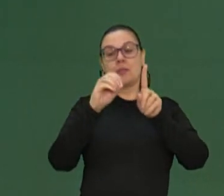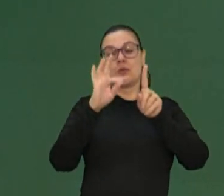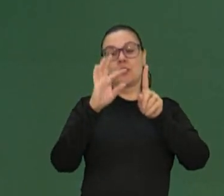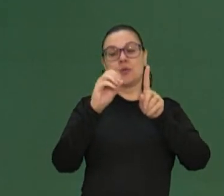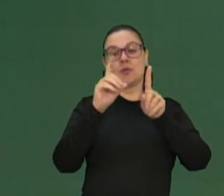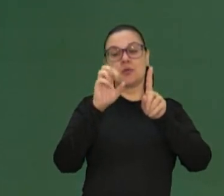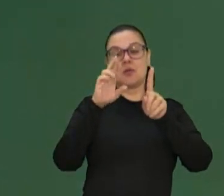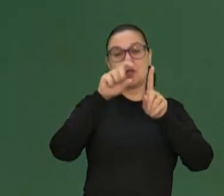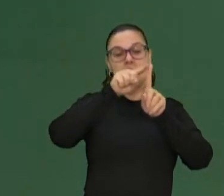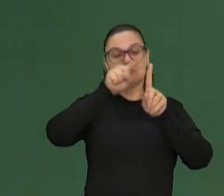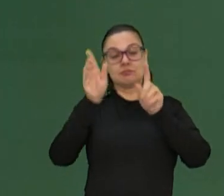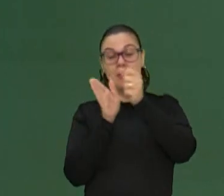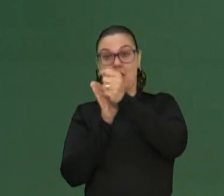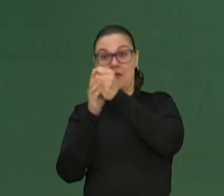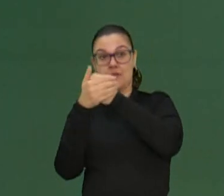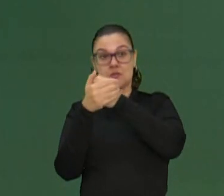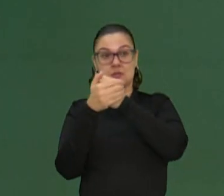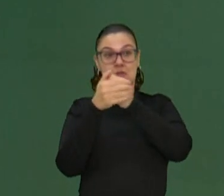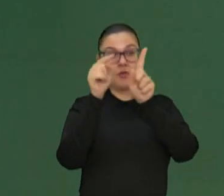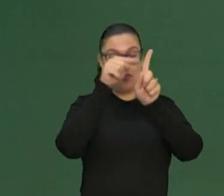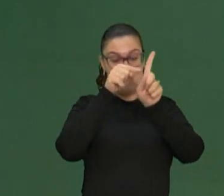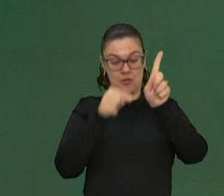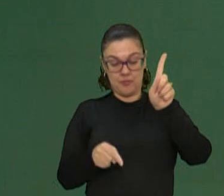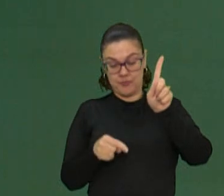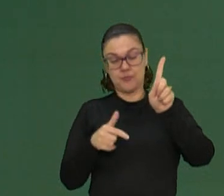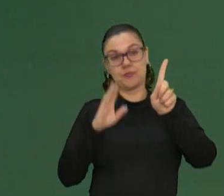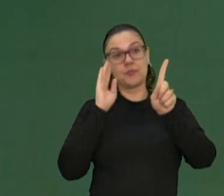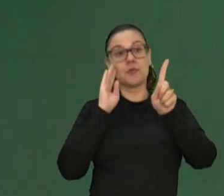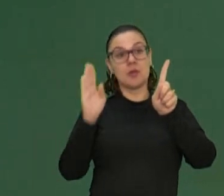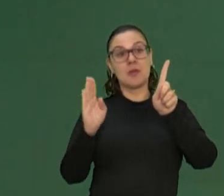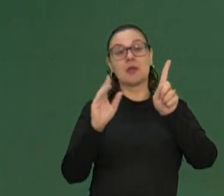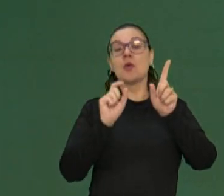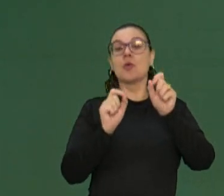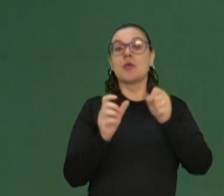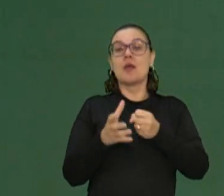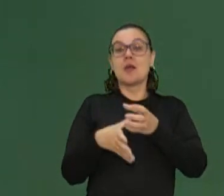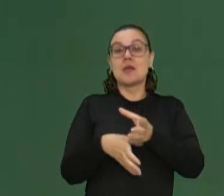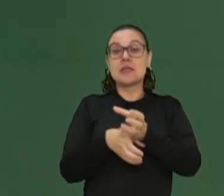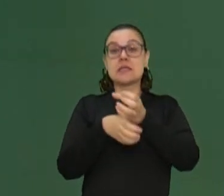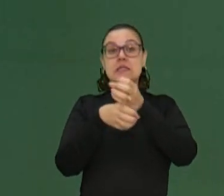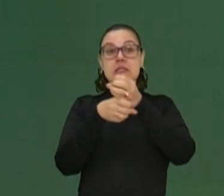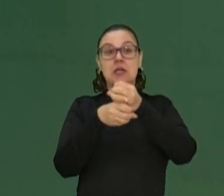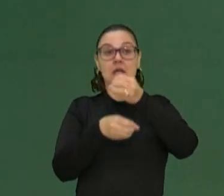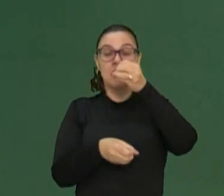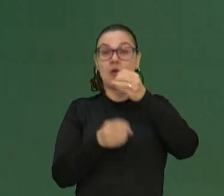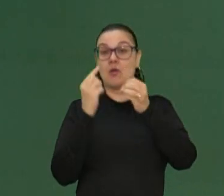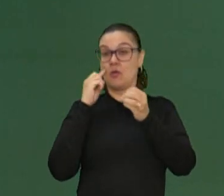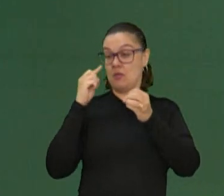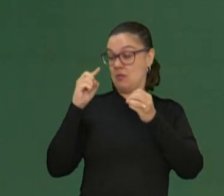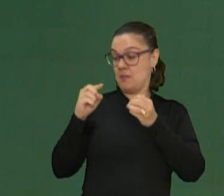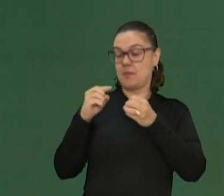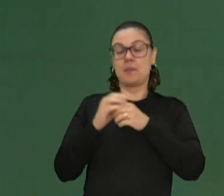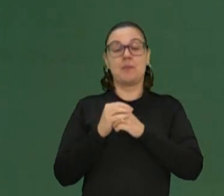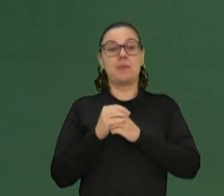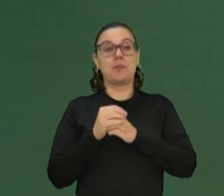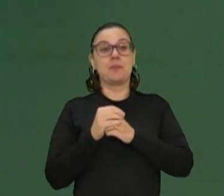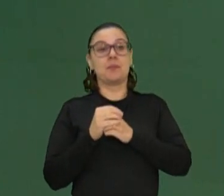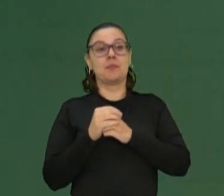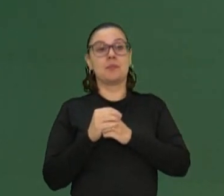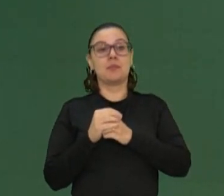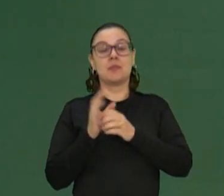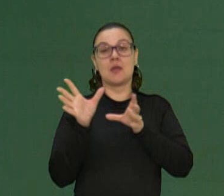epiderme, revestimento. O fundamental, sustentação, esclerênquima e colênquima, e